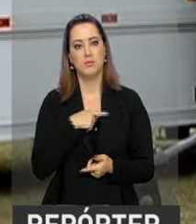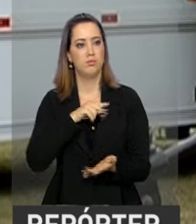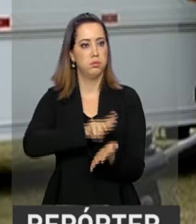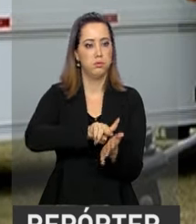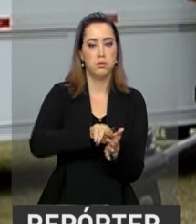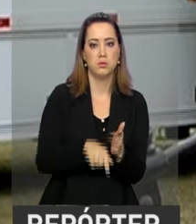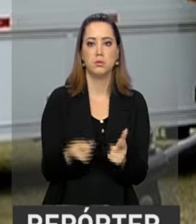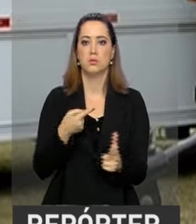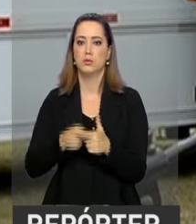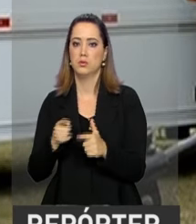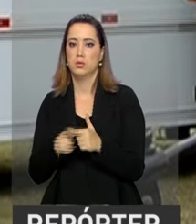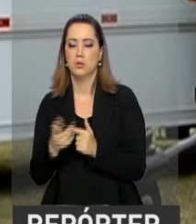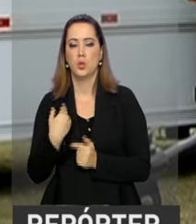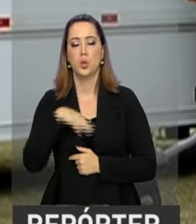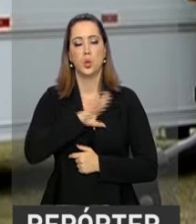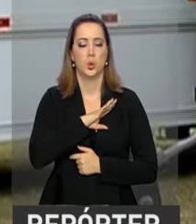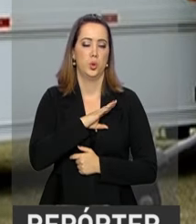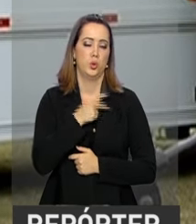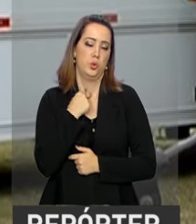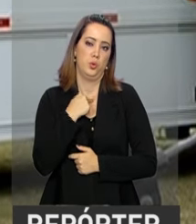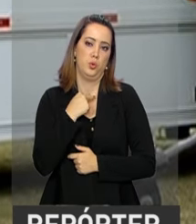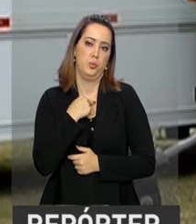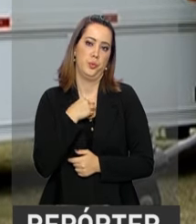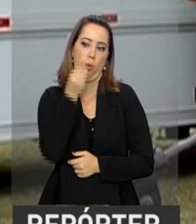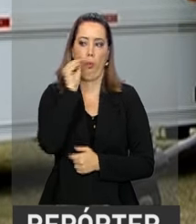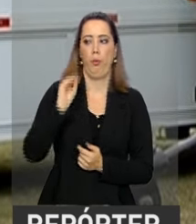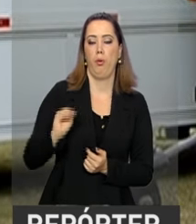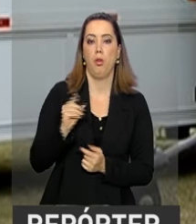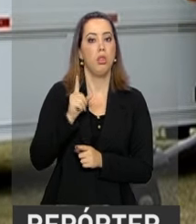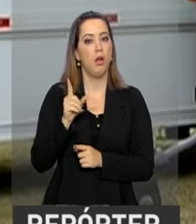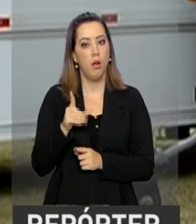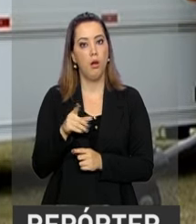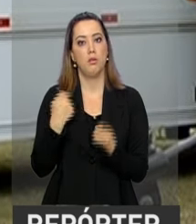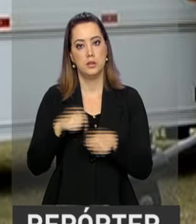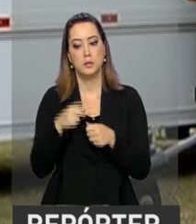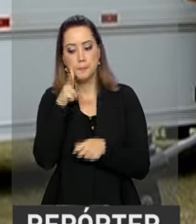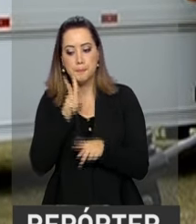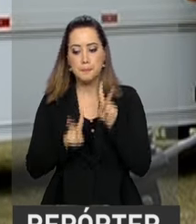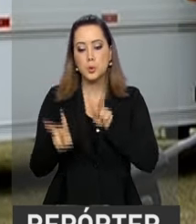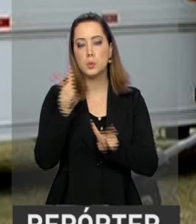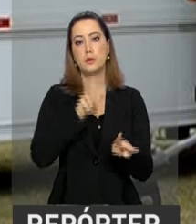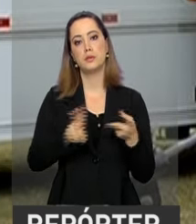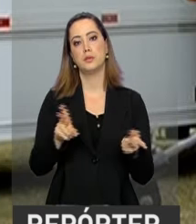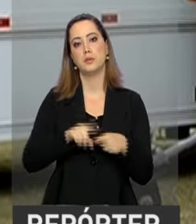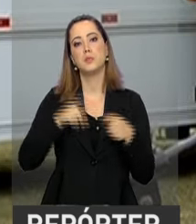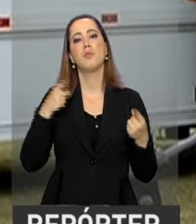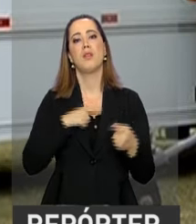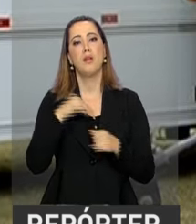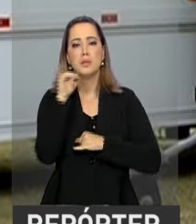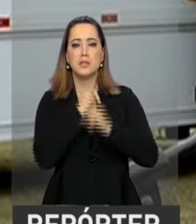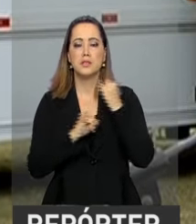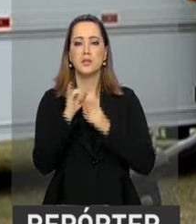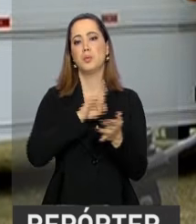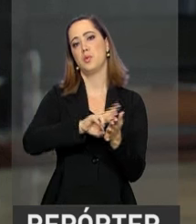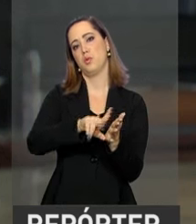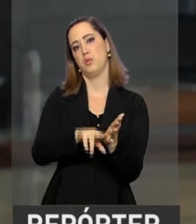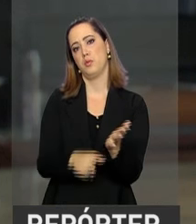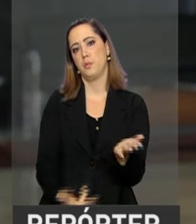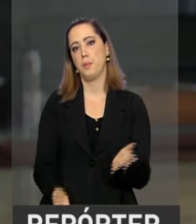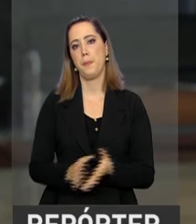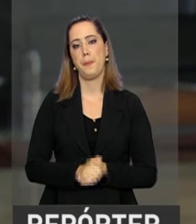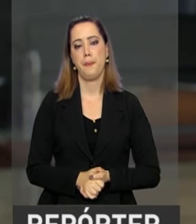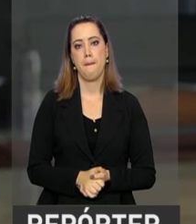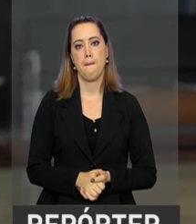Então nós não desconsideramos absolutamente nada, tá certo? Mas evidentemente que tem informações e informações.